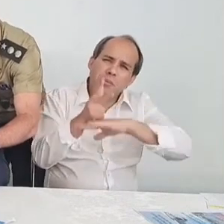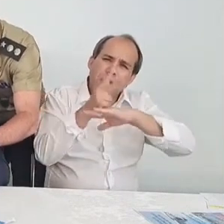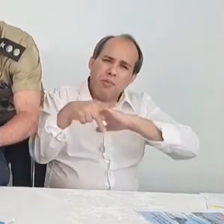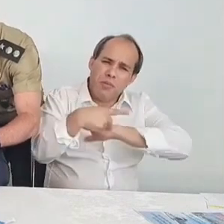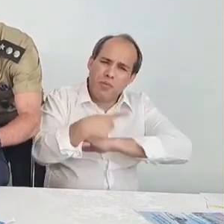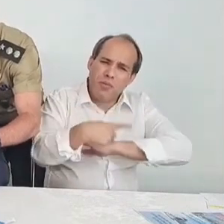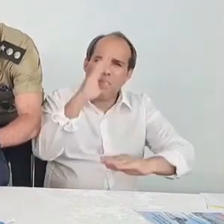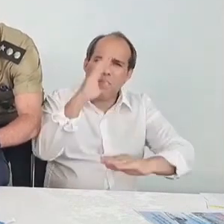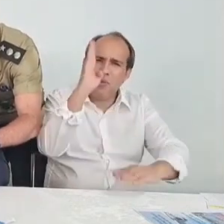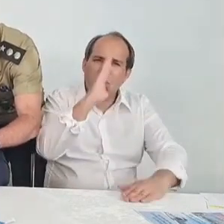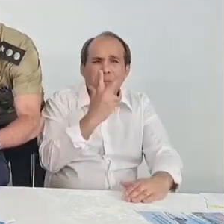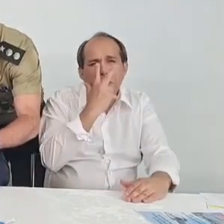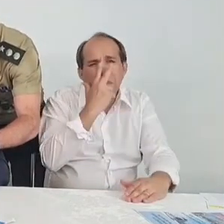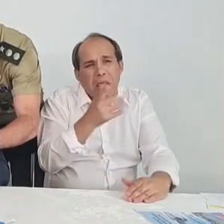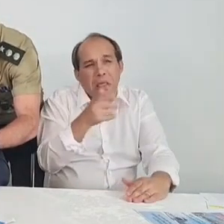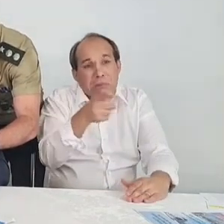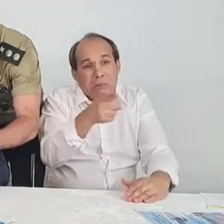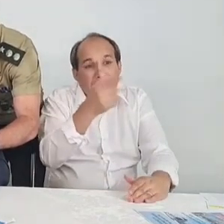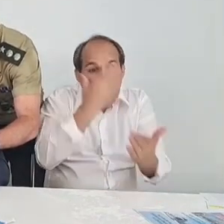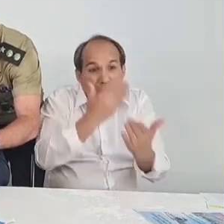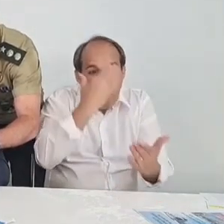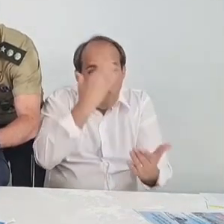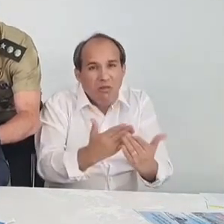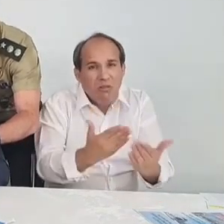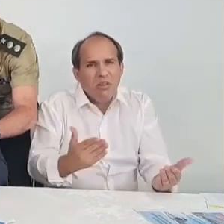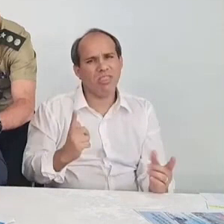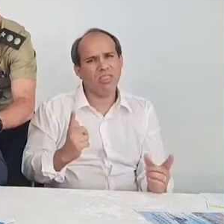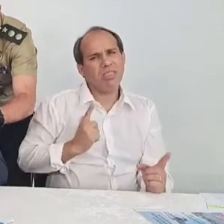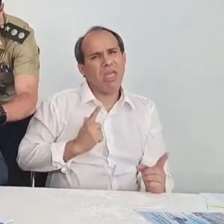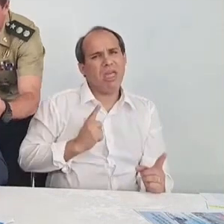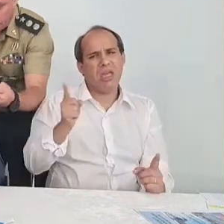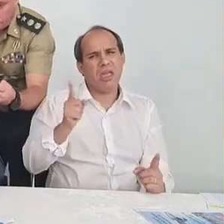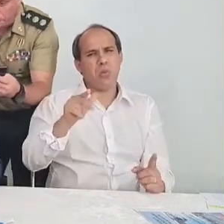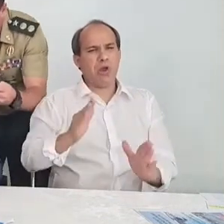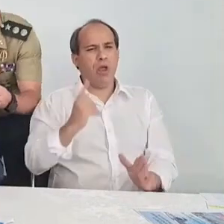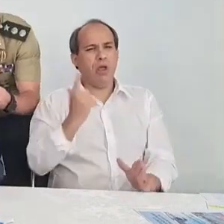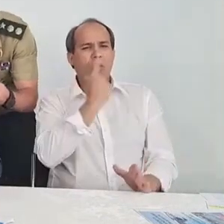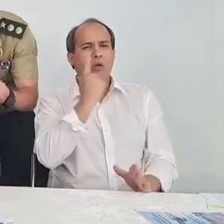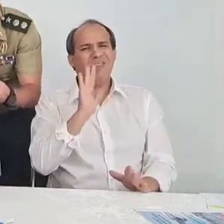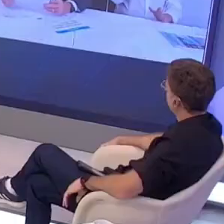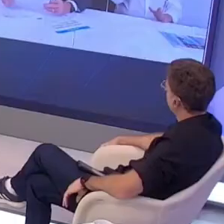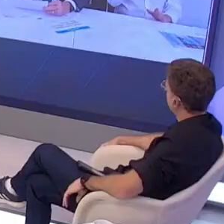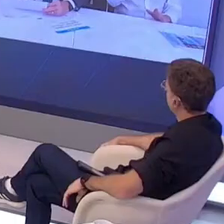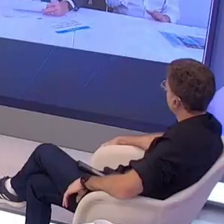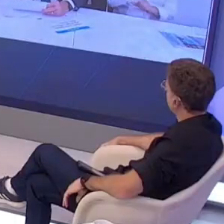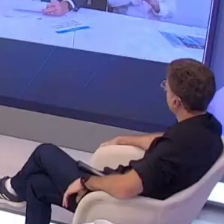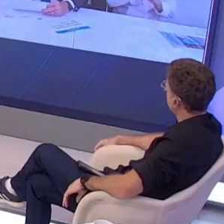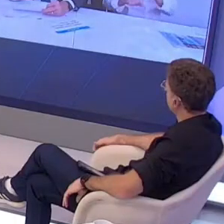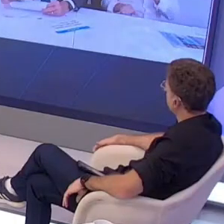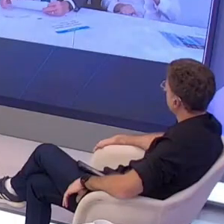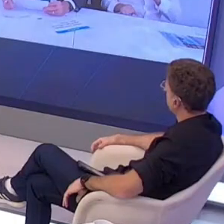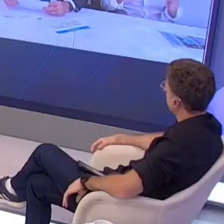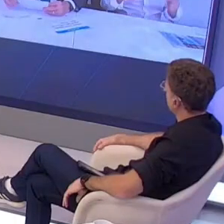isso tem algum prejuízo para ele porque é um dos requisitos da delação e mais do que isso Vivi eu acho que é um ponto fundamental que difere essa